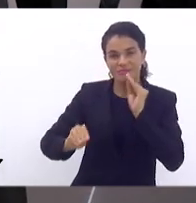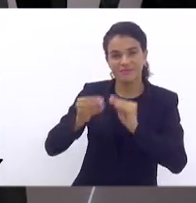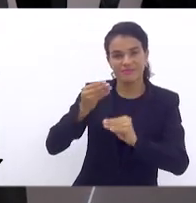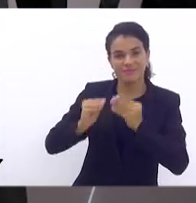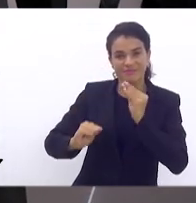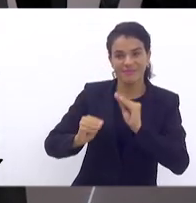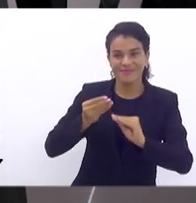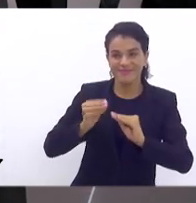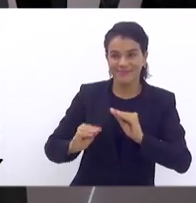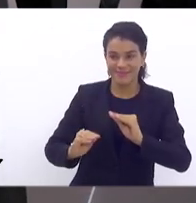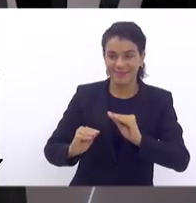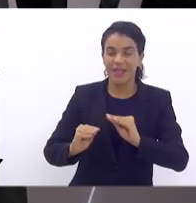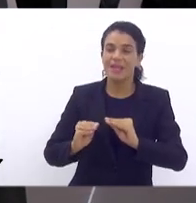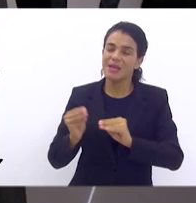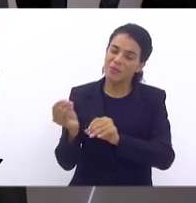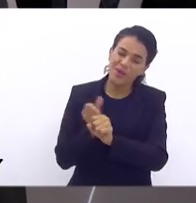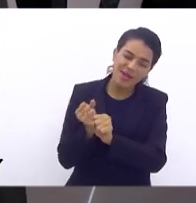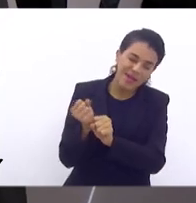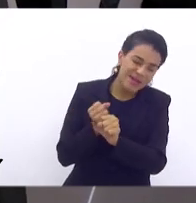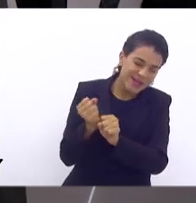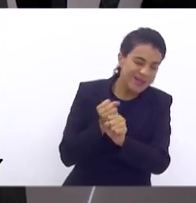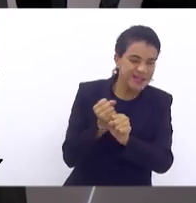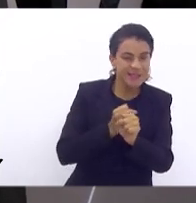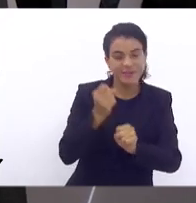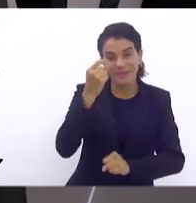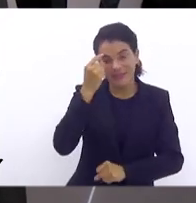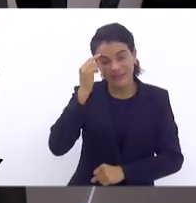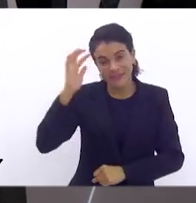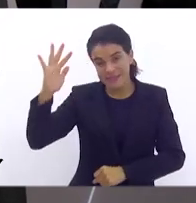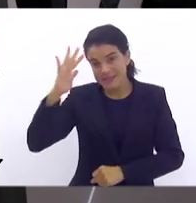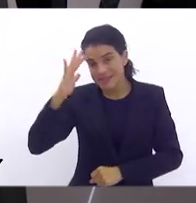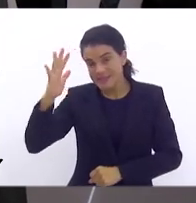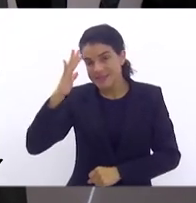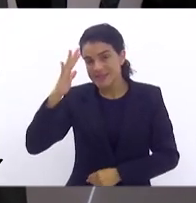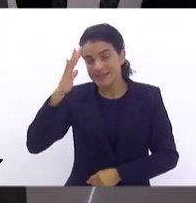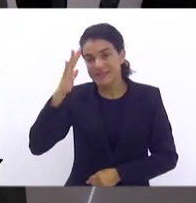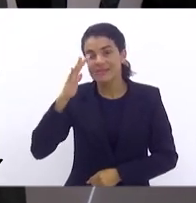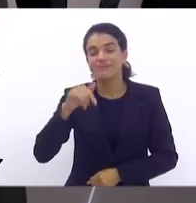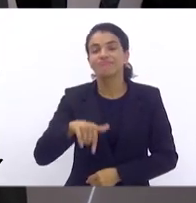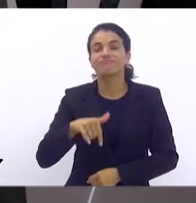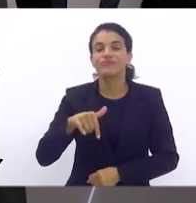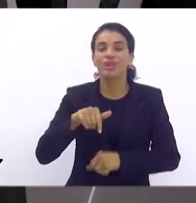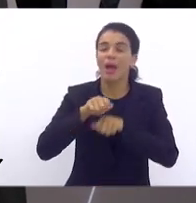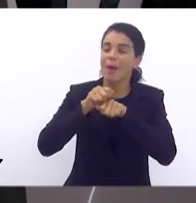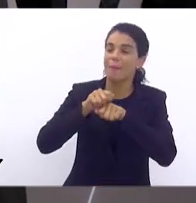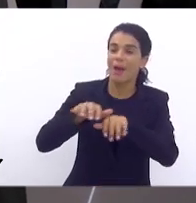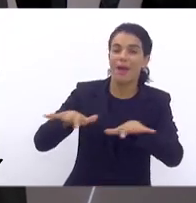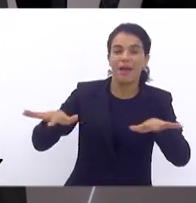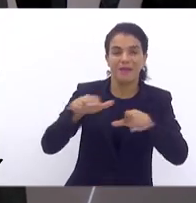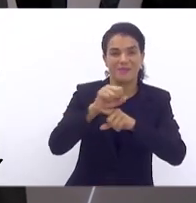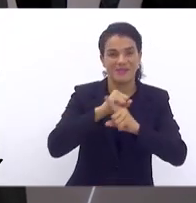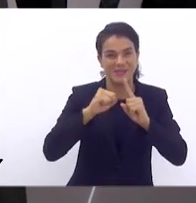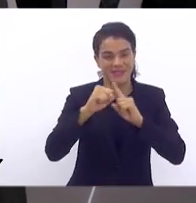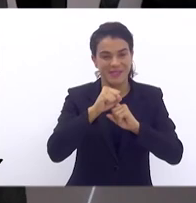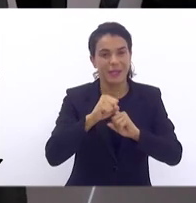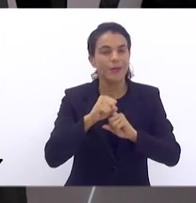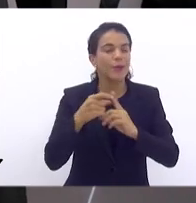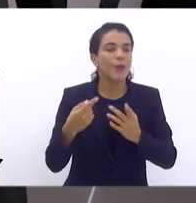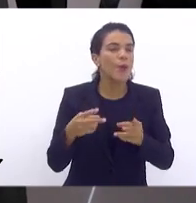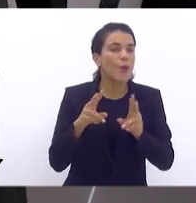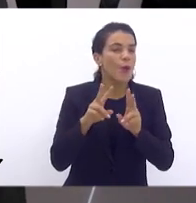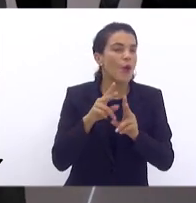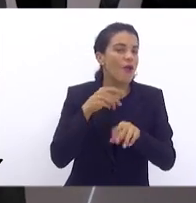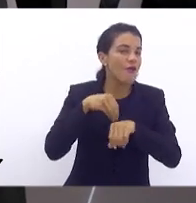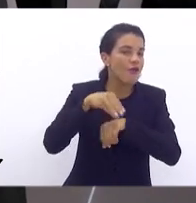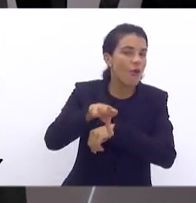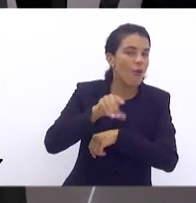por muito tempo essa ideia ela foi passada né para a sociedade no sentido de que